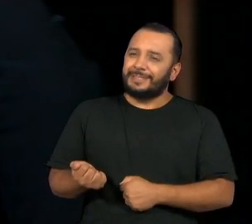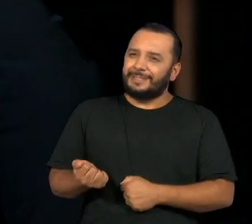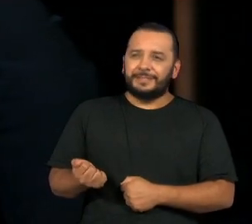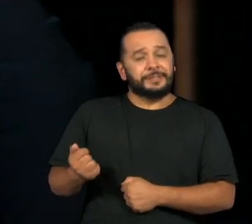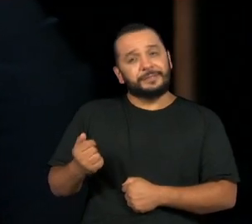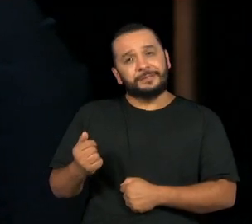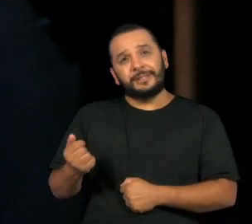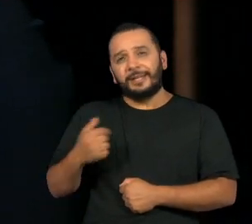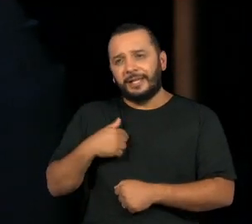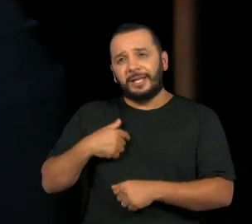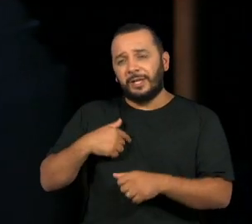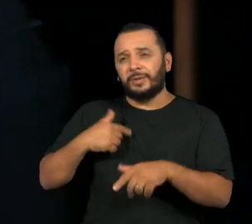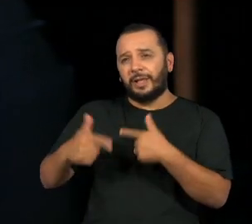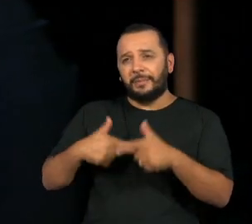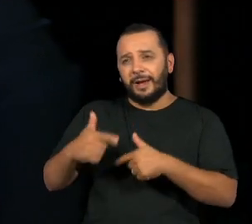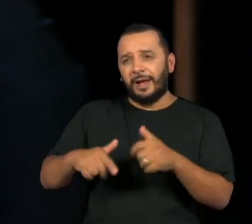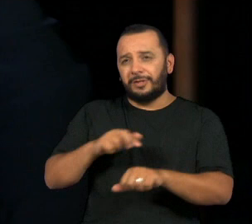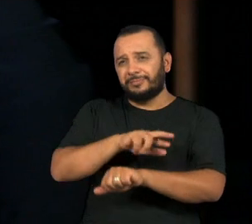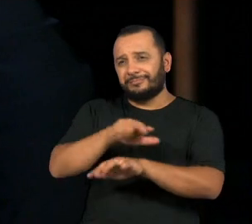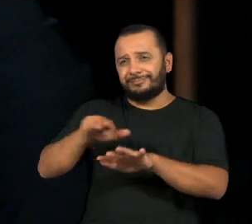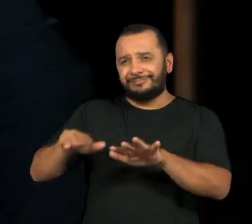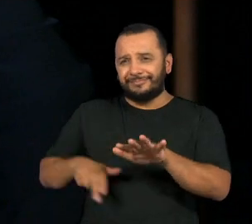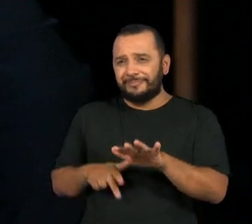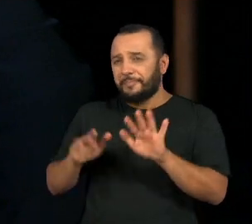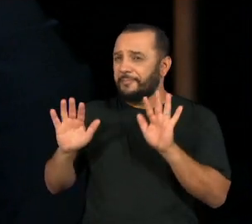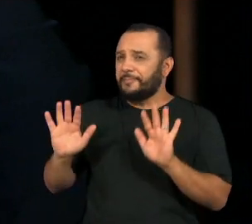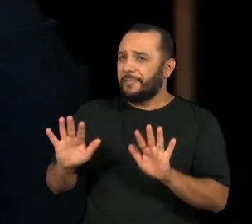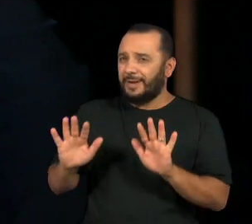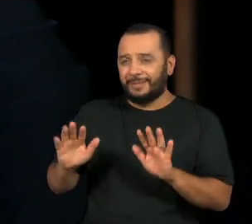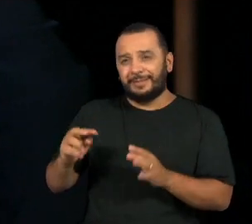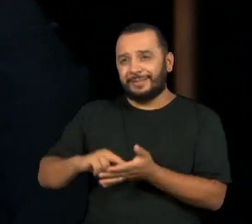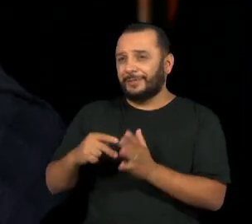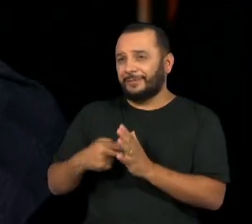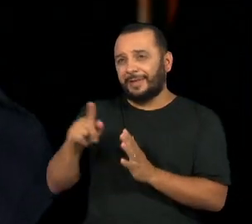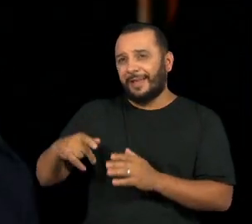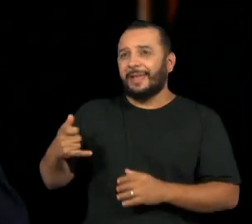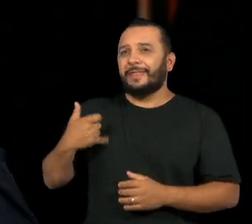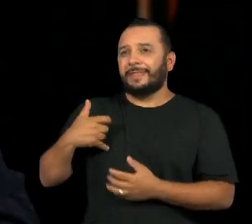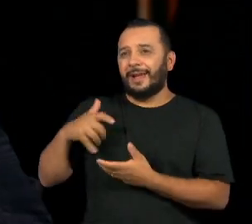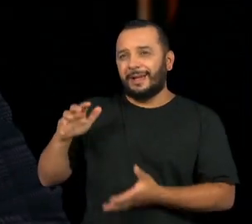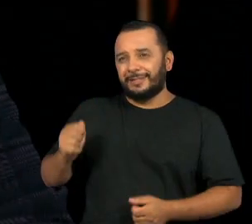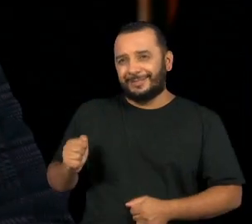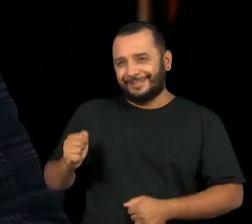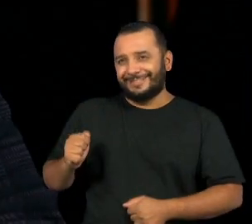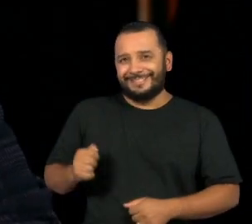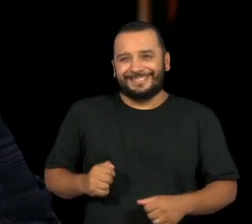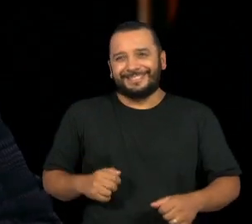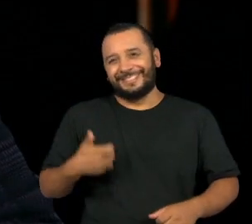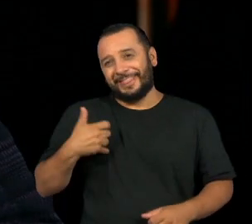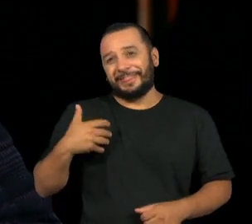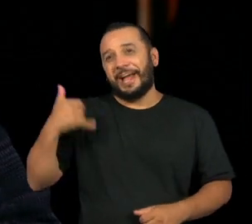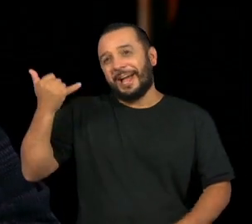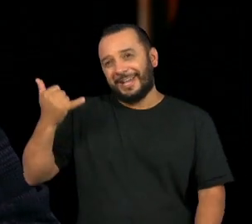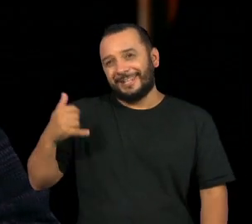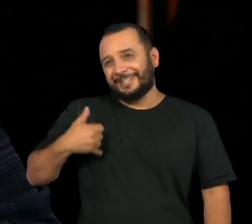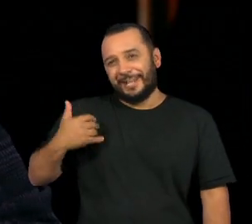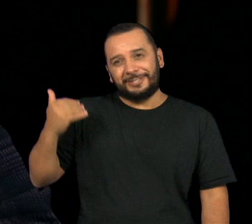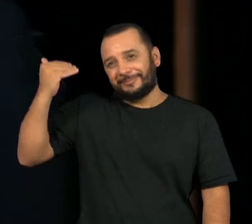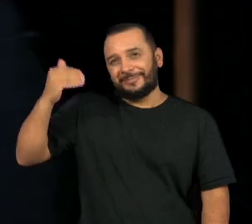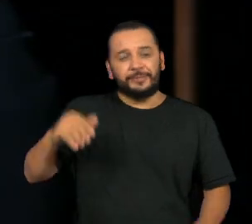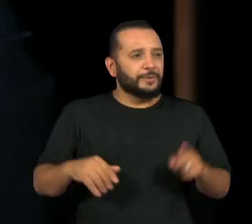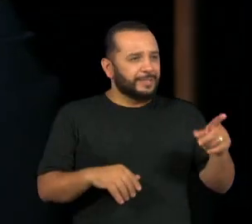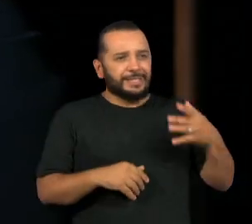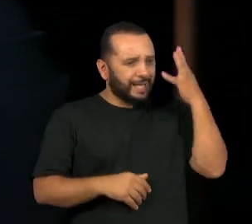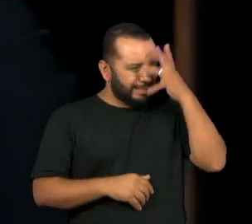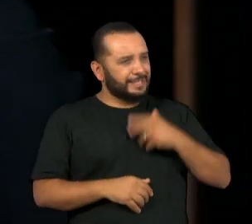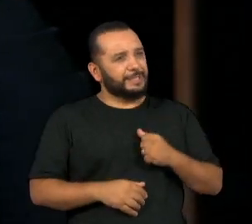fazer muita coisa, tem a ver com o estofo da gente de idade. Idade. Mas você está muito gato. Obrigado.